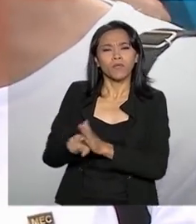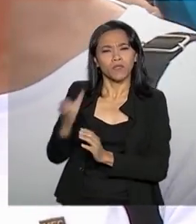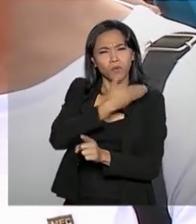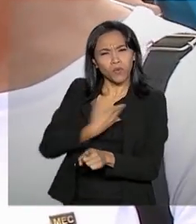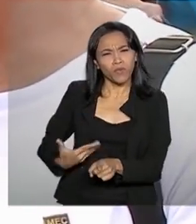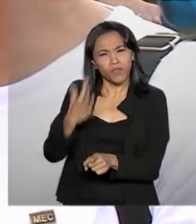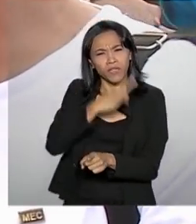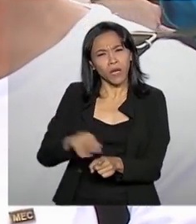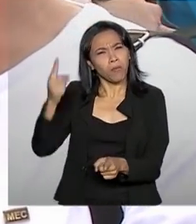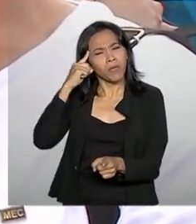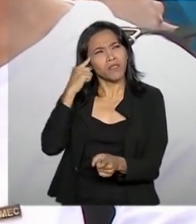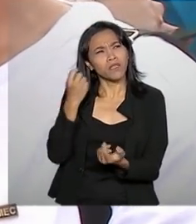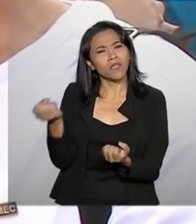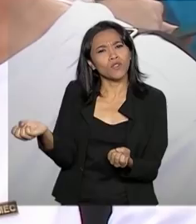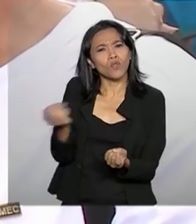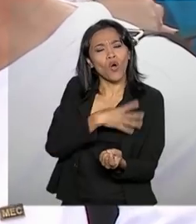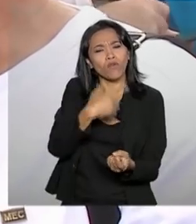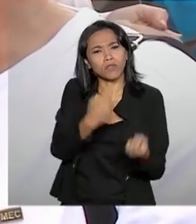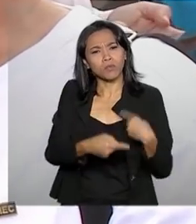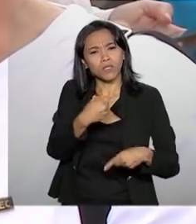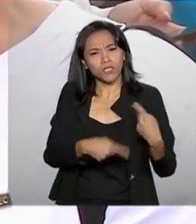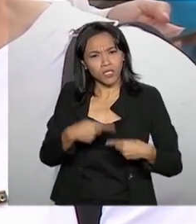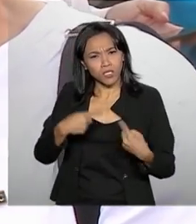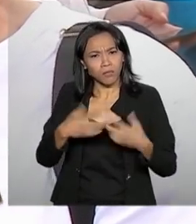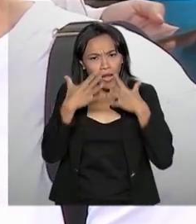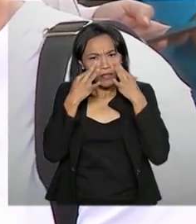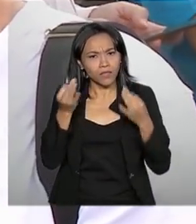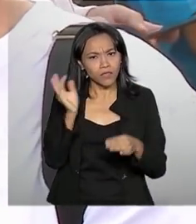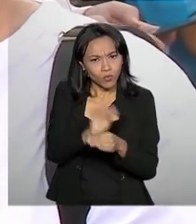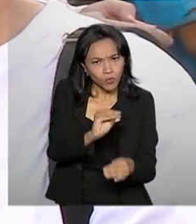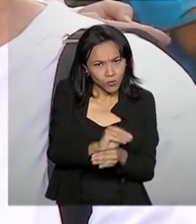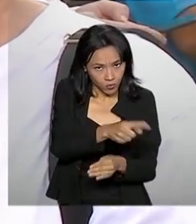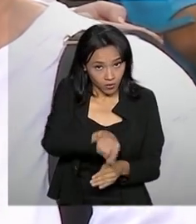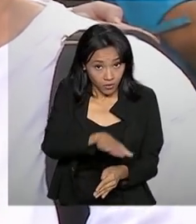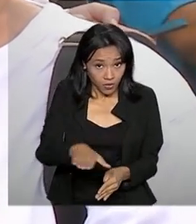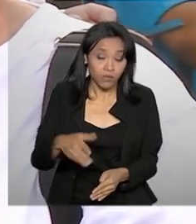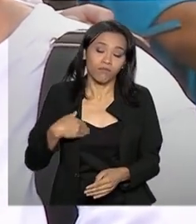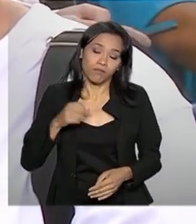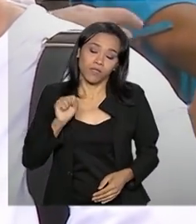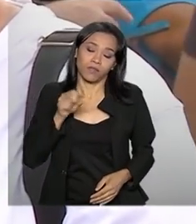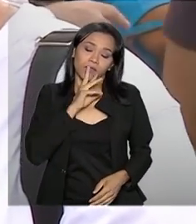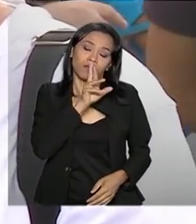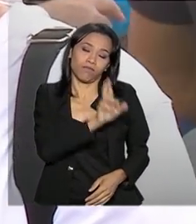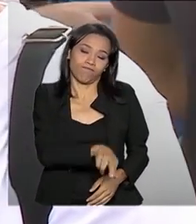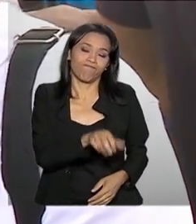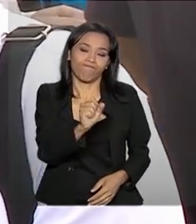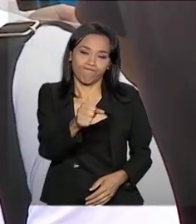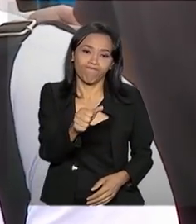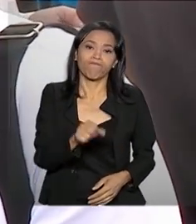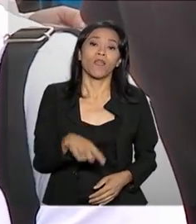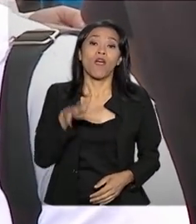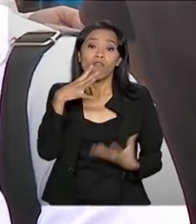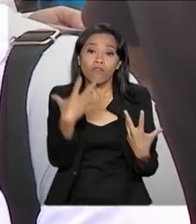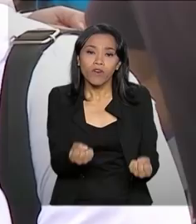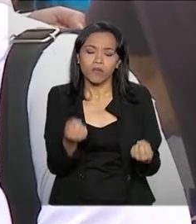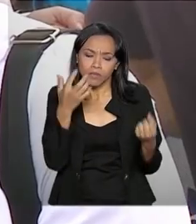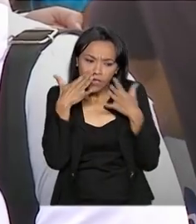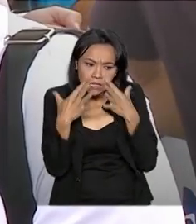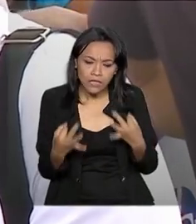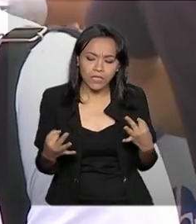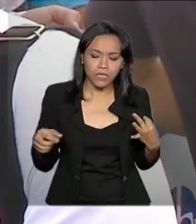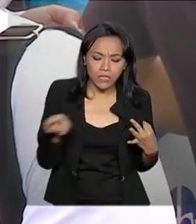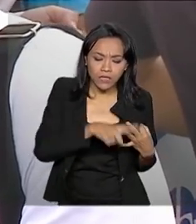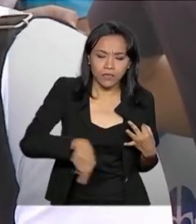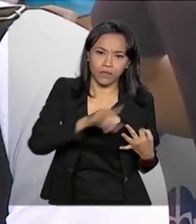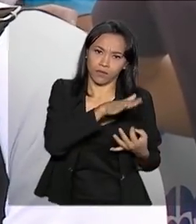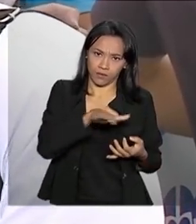novas políticas exatamente para atender esse grupo dessas crianças? Sem dúvida nenhuma, este é um grupo privilegiado, vamos prestar muita atenção a